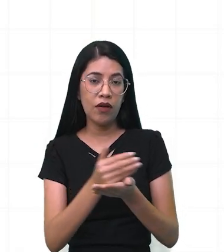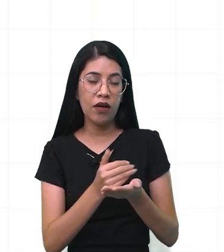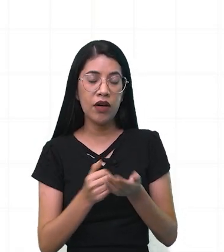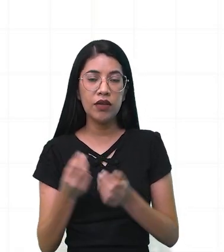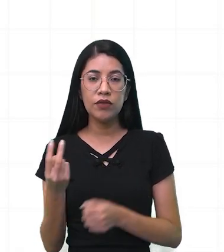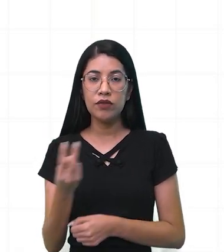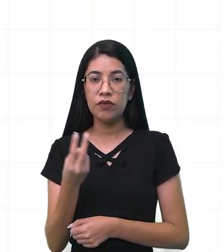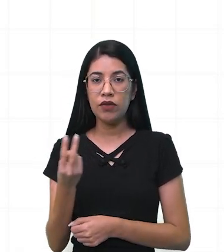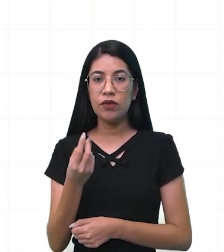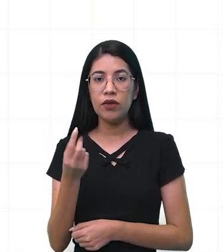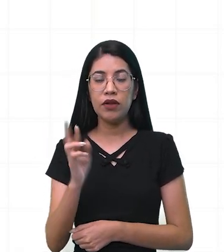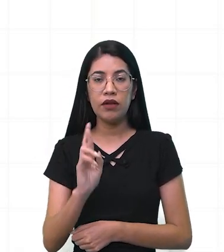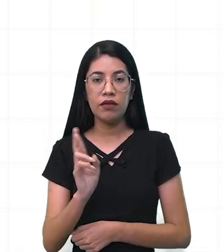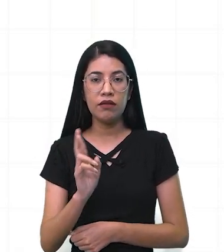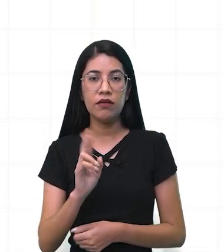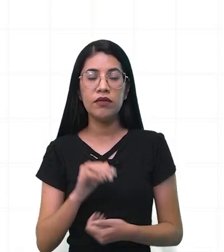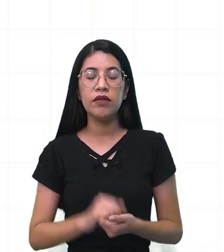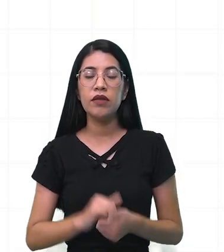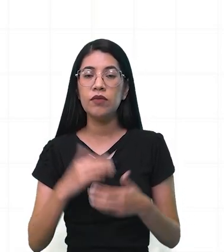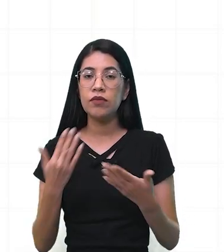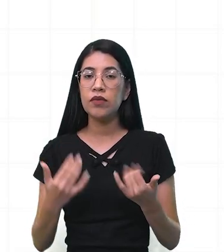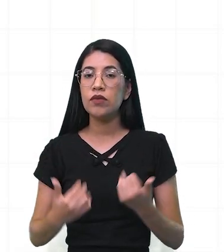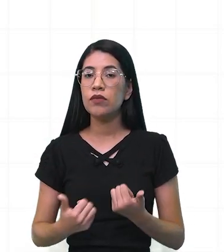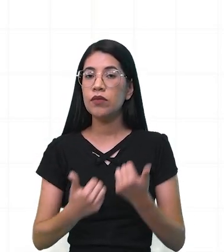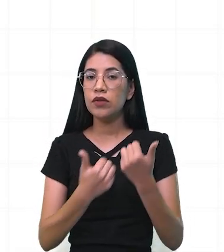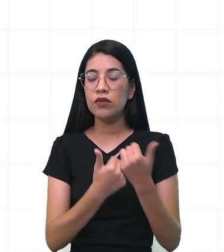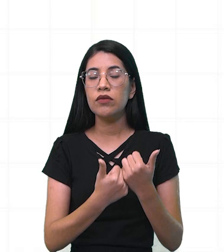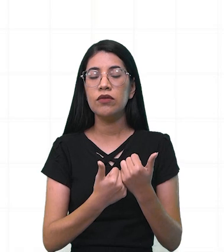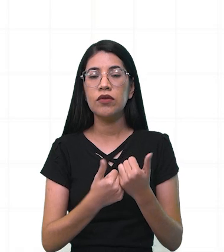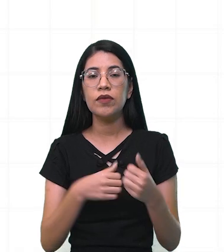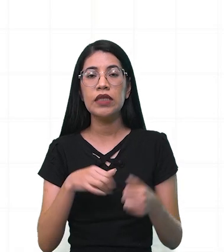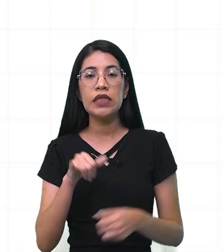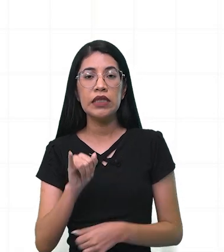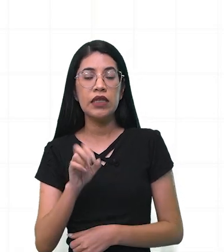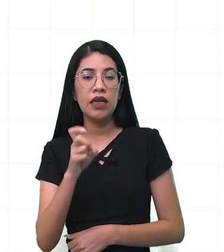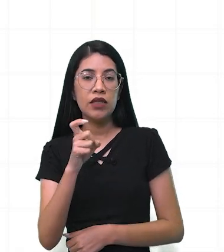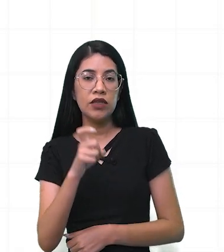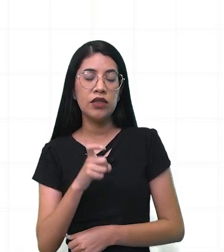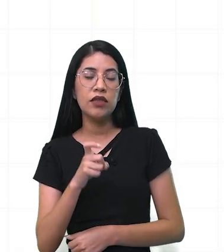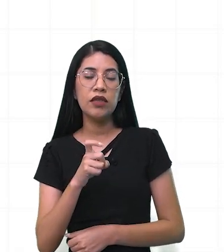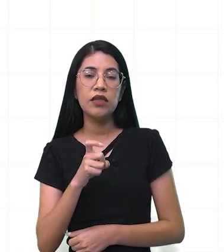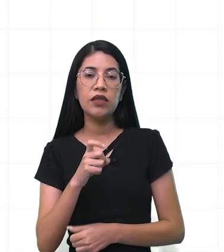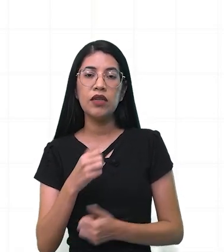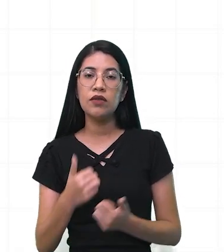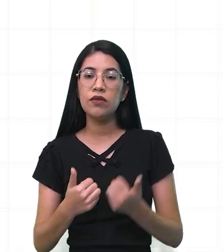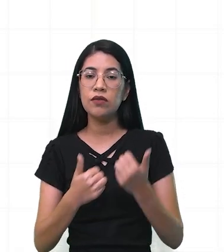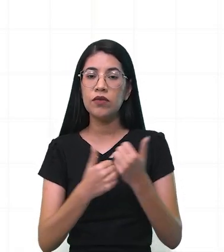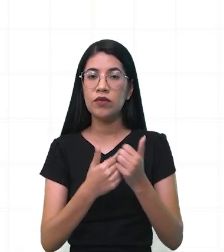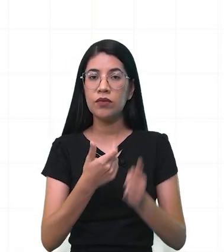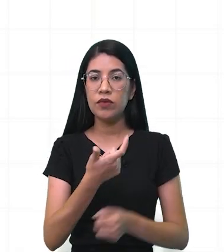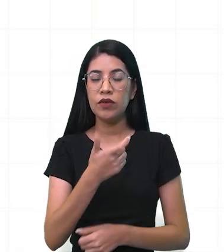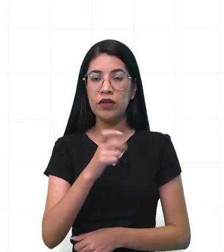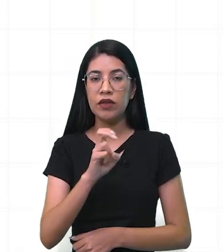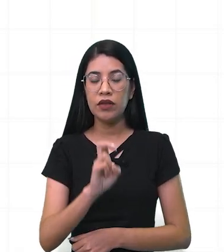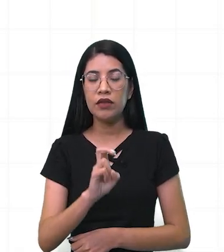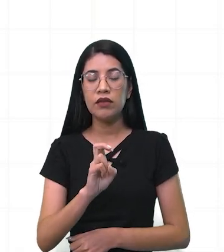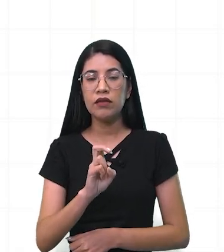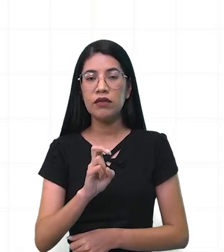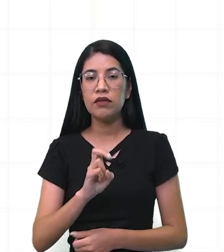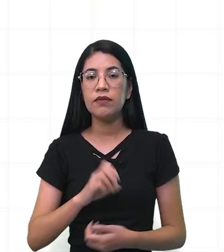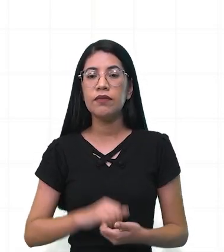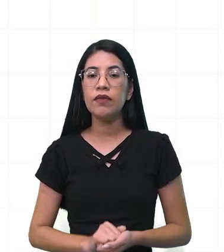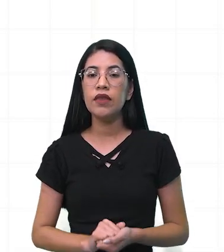certo? Então, nós vamos substituir. Onde tem x ali na letra B, nós vamos colocar 15 e onde tem y, nós